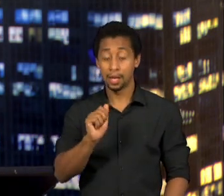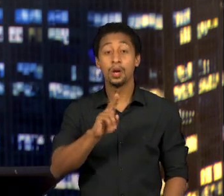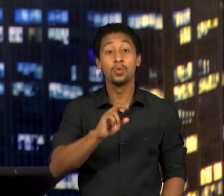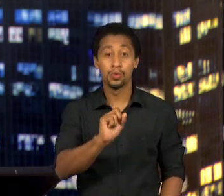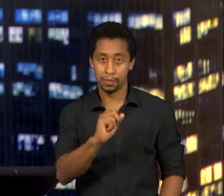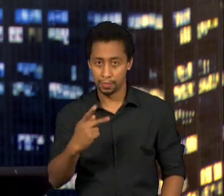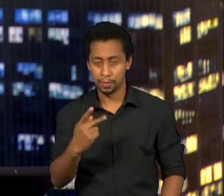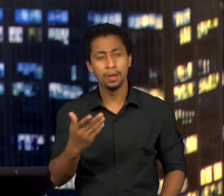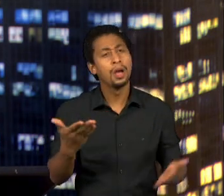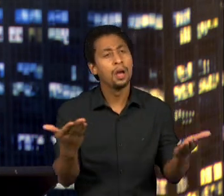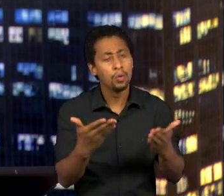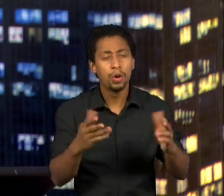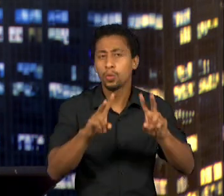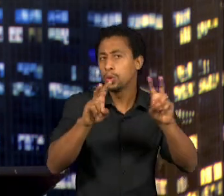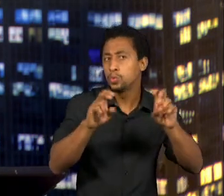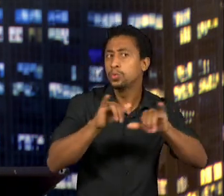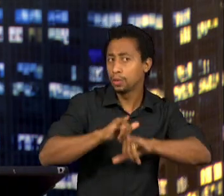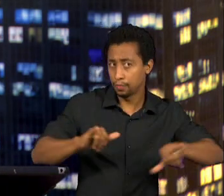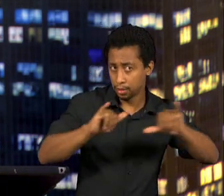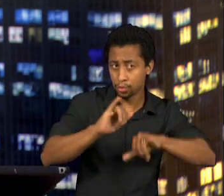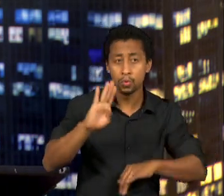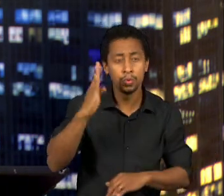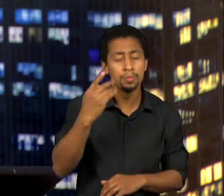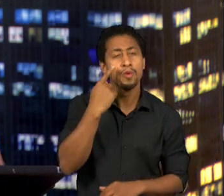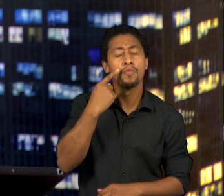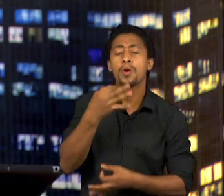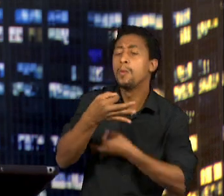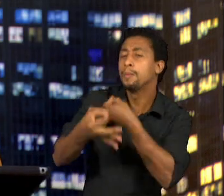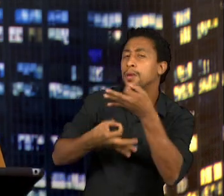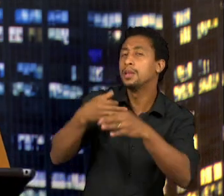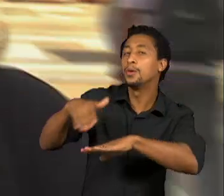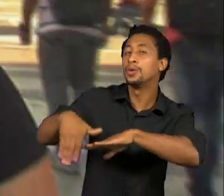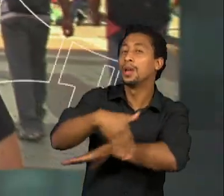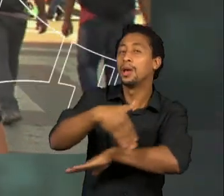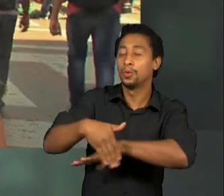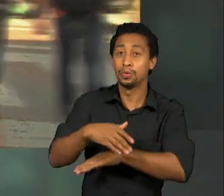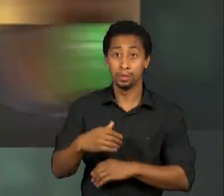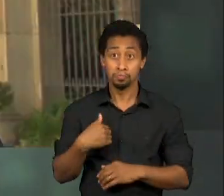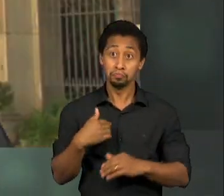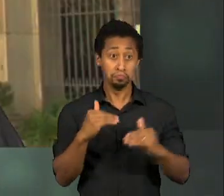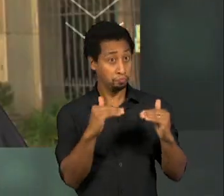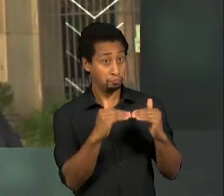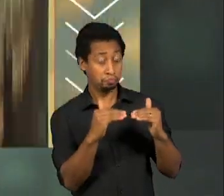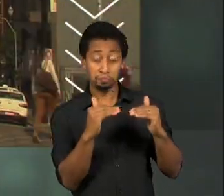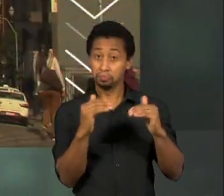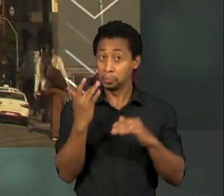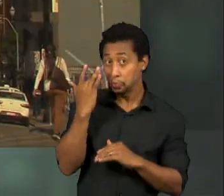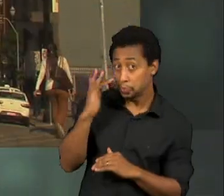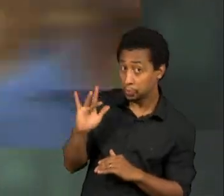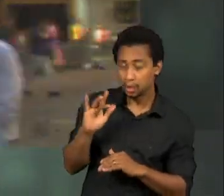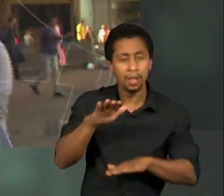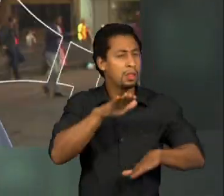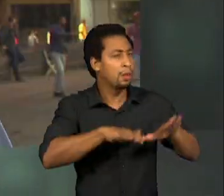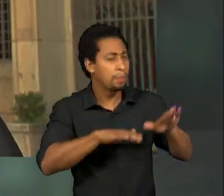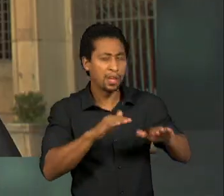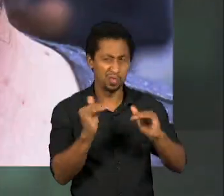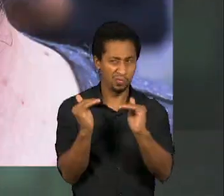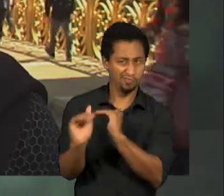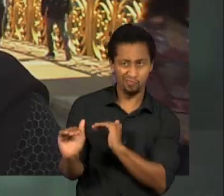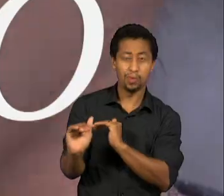sobre fake news, mas antes, ouvir a opinião das ruas sobre esse assunto. Sou a favor. Ah, não sei. Depende. Sou